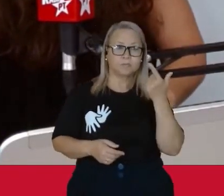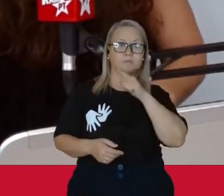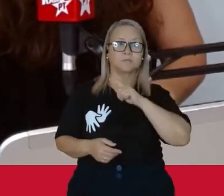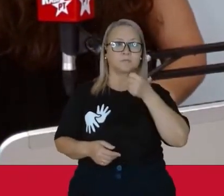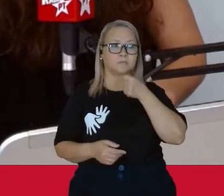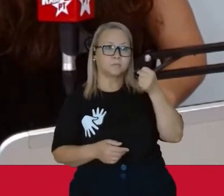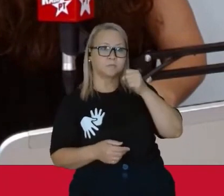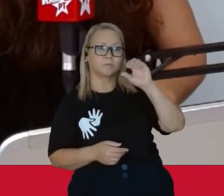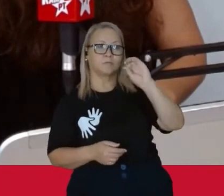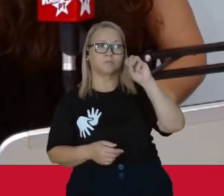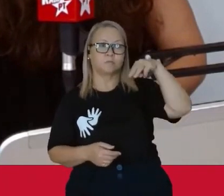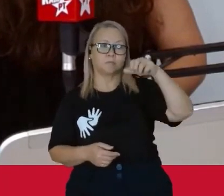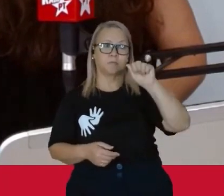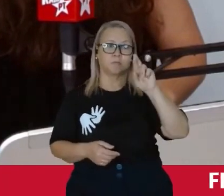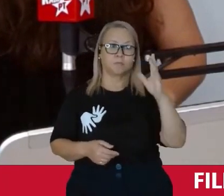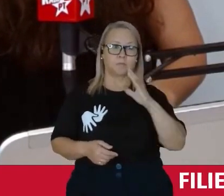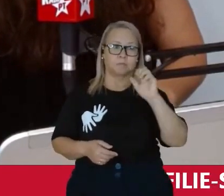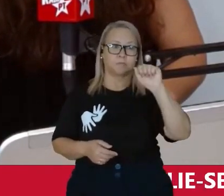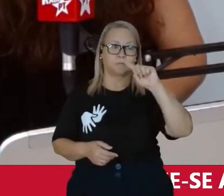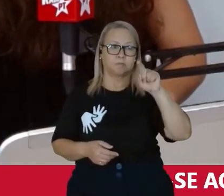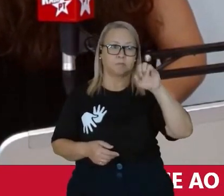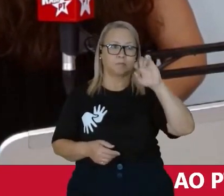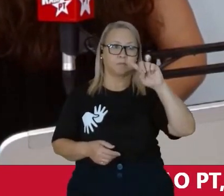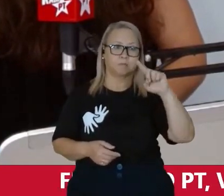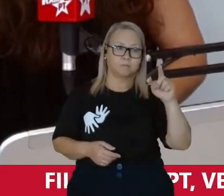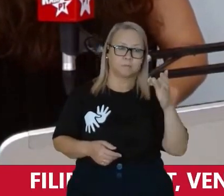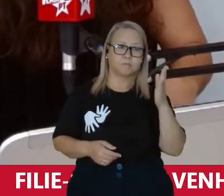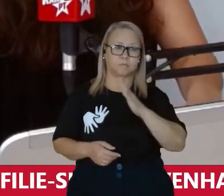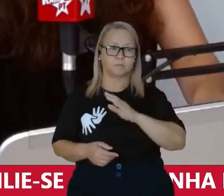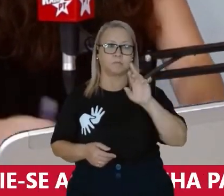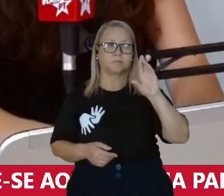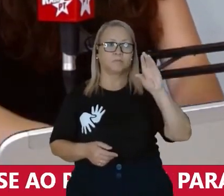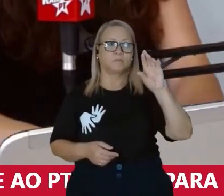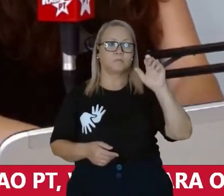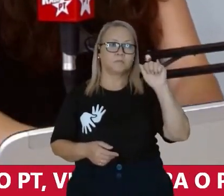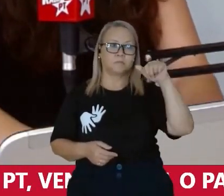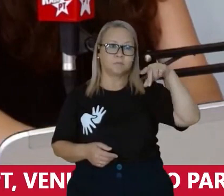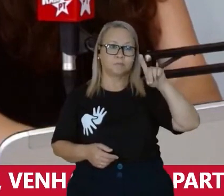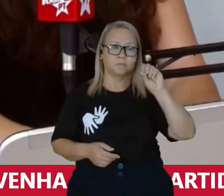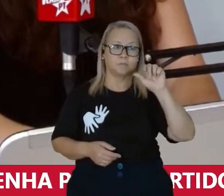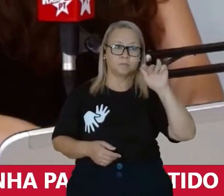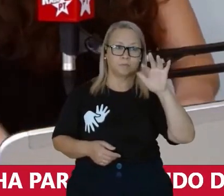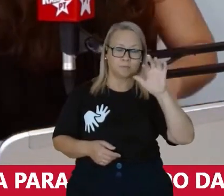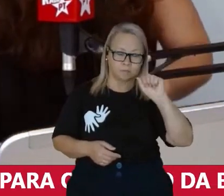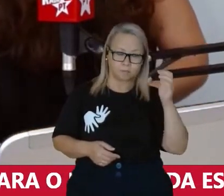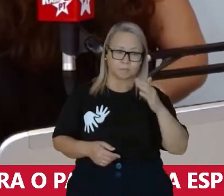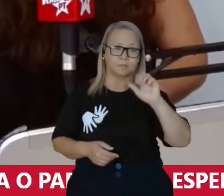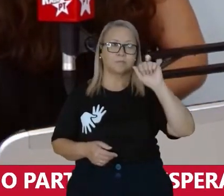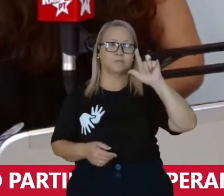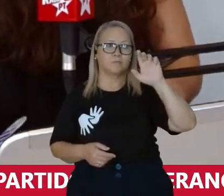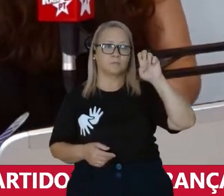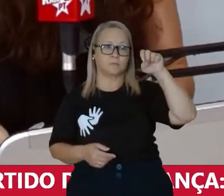o Aziz no nosso podcast, o Randolph e o Alessandro Vieira. Então, o pessoal que estiver interessado, dá uma procurada no Spotify